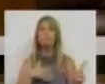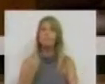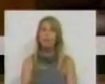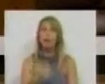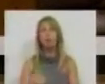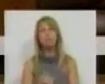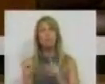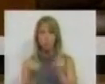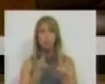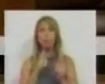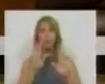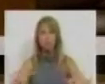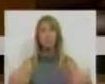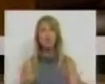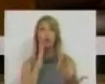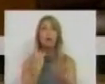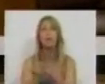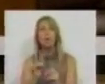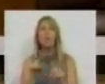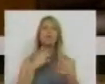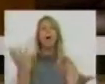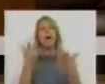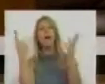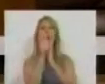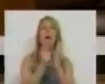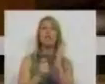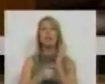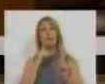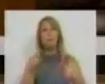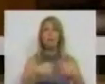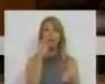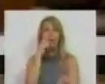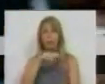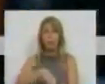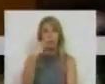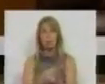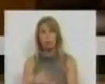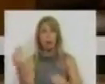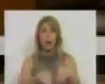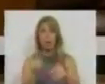porque este debate poderia ter servido para mais do que animar a agenda partidária de quem perdeu as eleições. Disse.